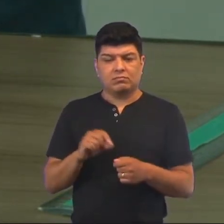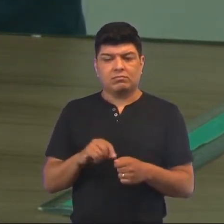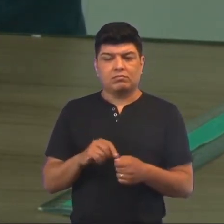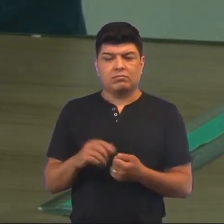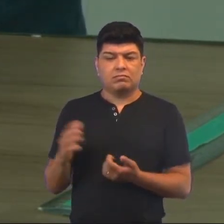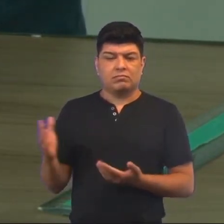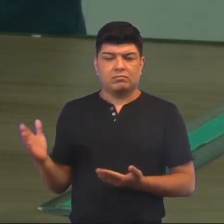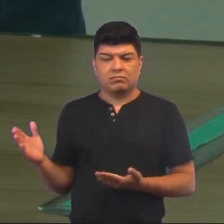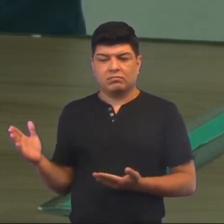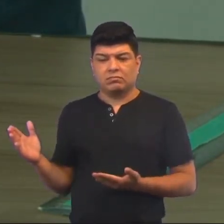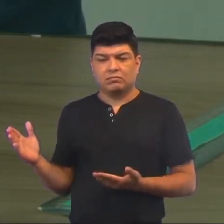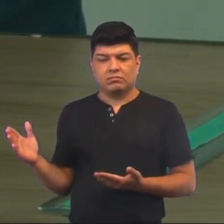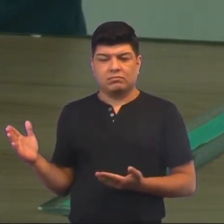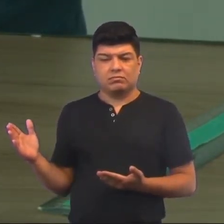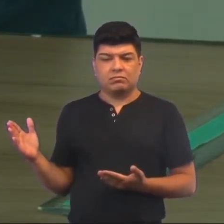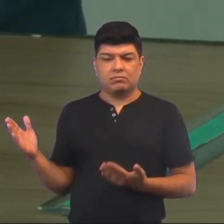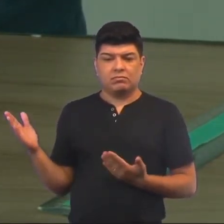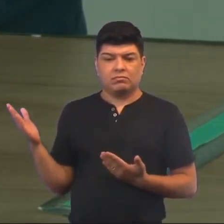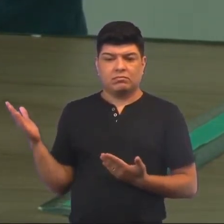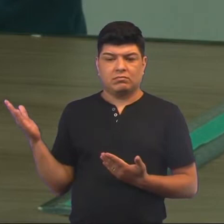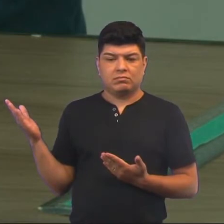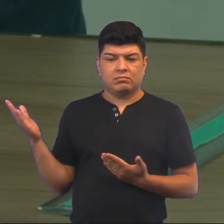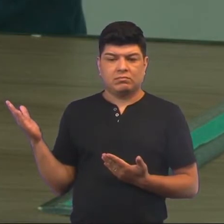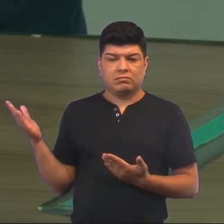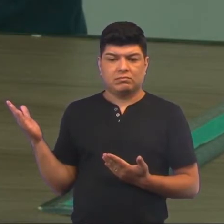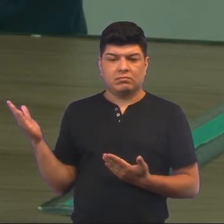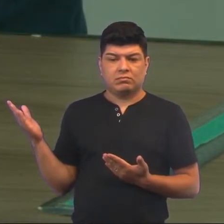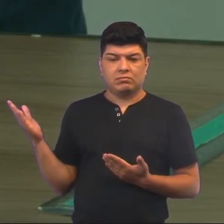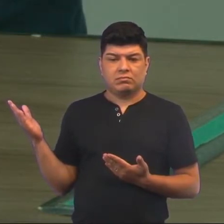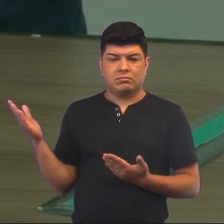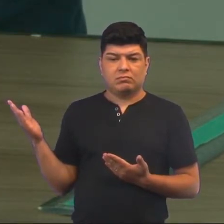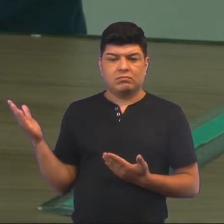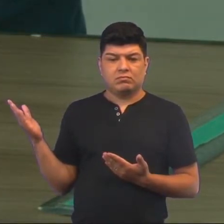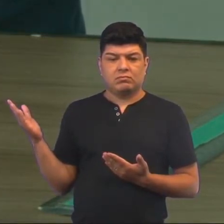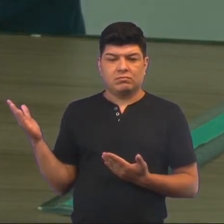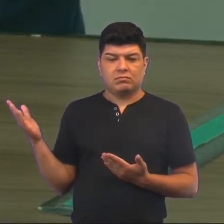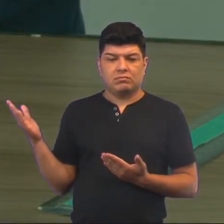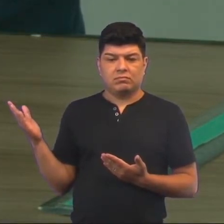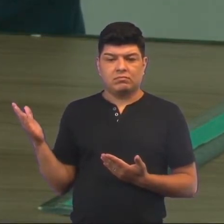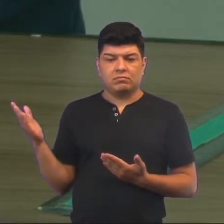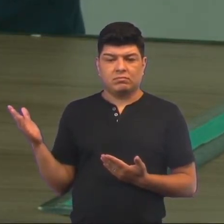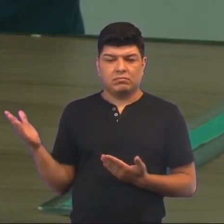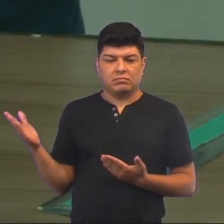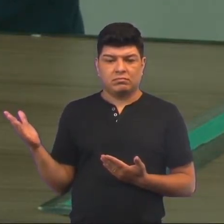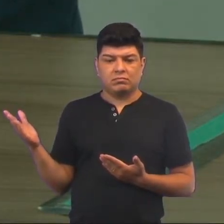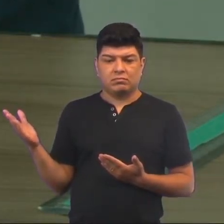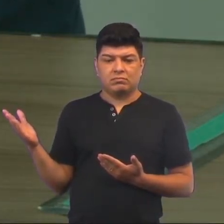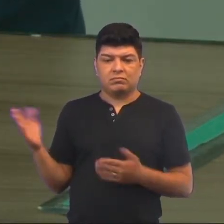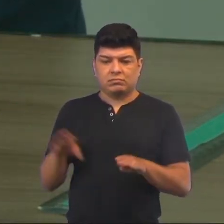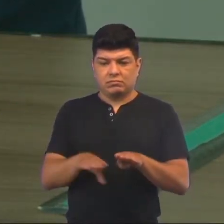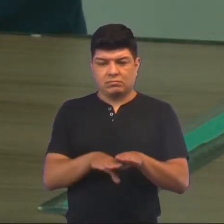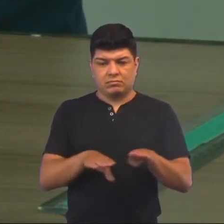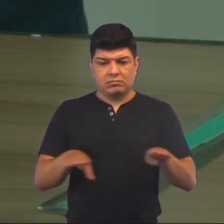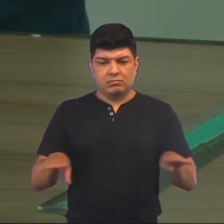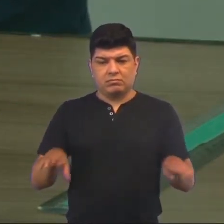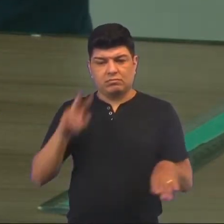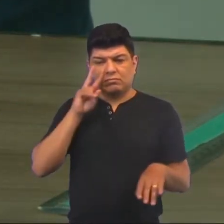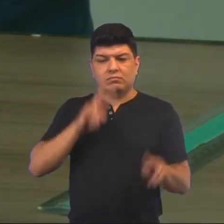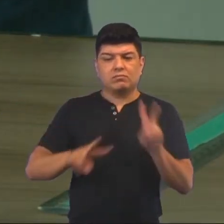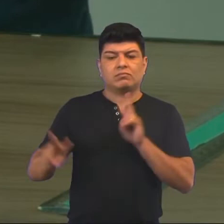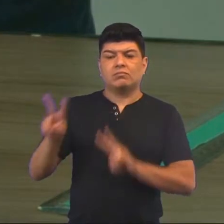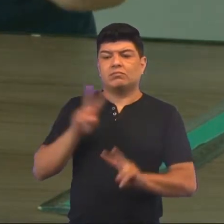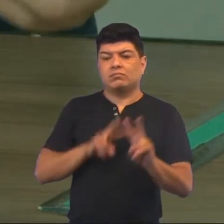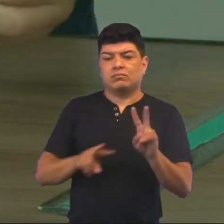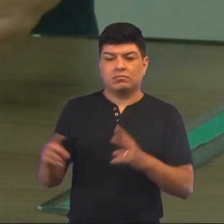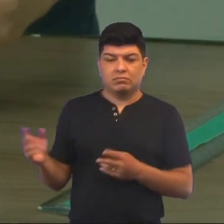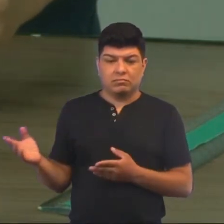nessa daqui, ó, tá? Tá vendo a marcação da sombra? Vou colocar aqui para fazer a marcação na mesa para você visualizar aí,